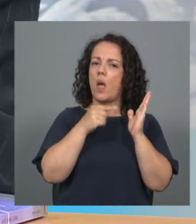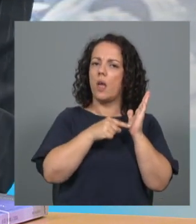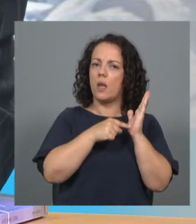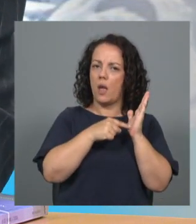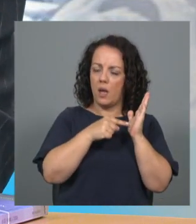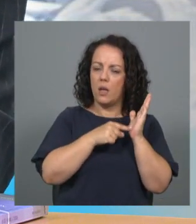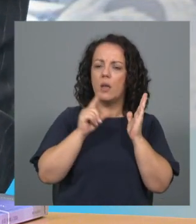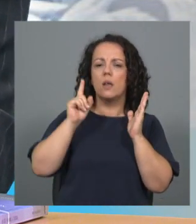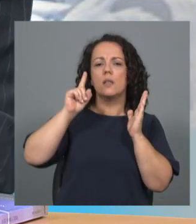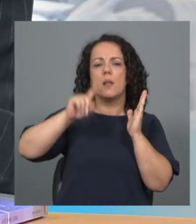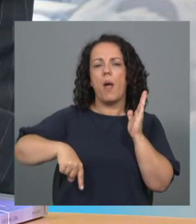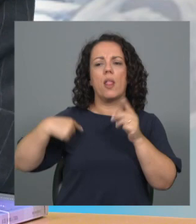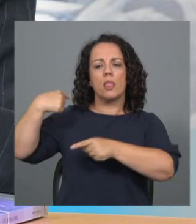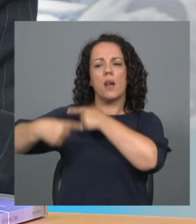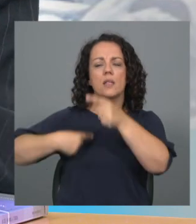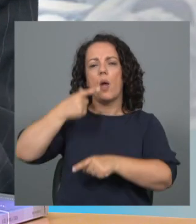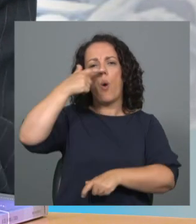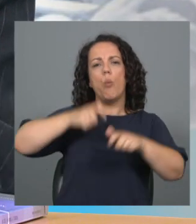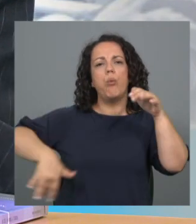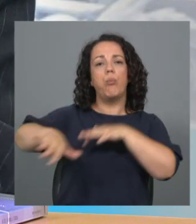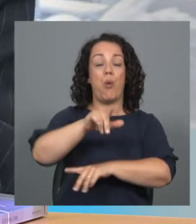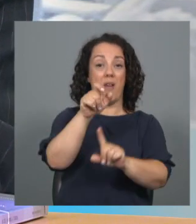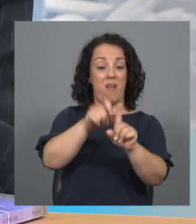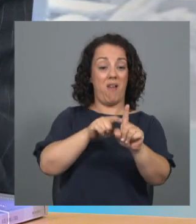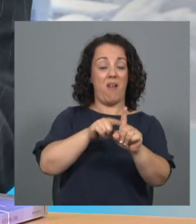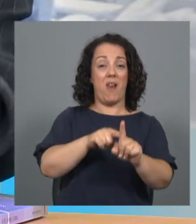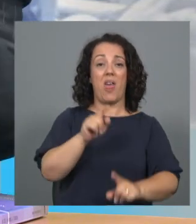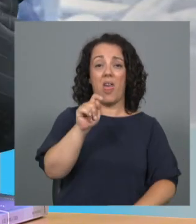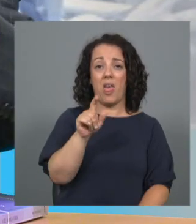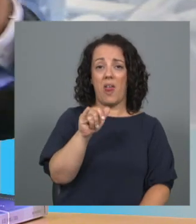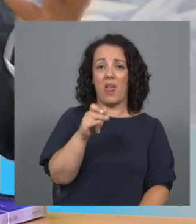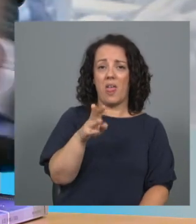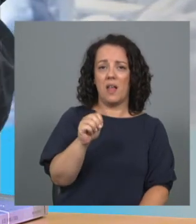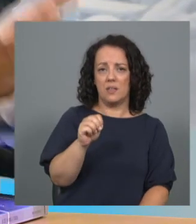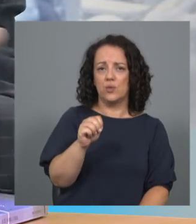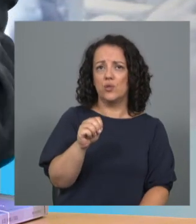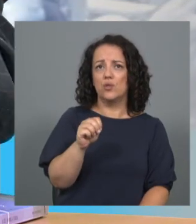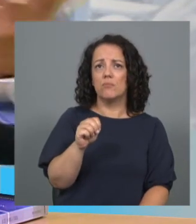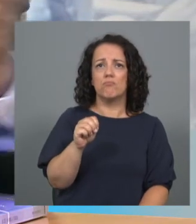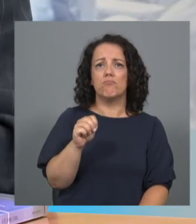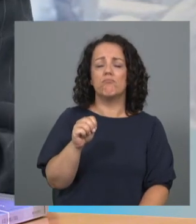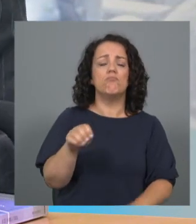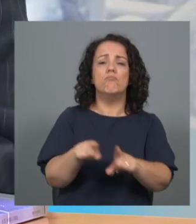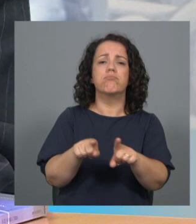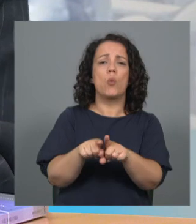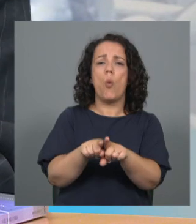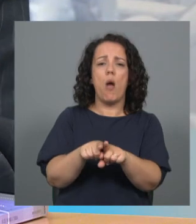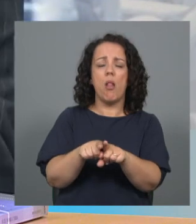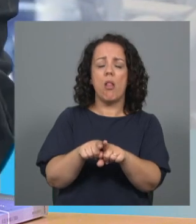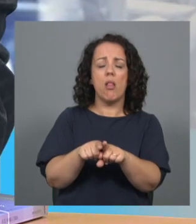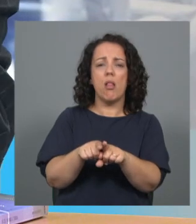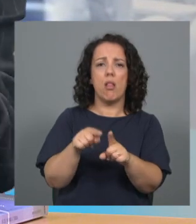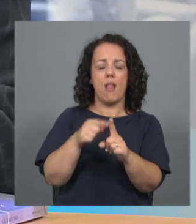da tradição popular. Elias foi de facto um fogo que